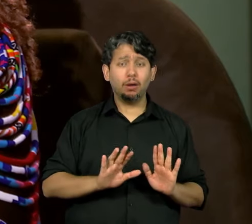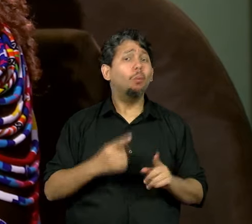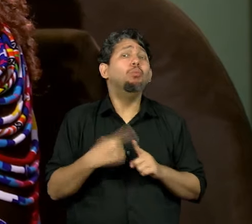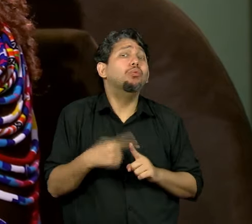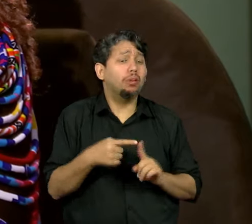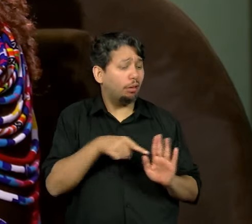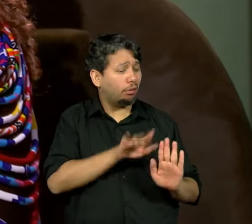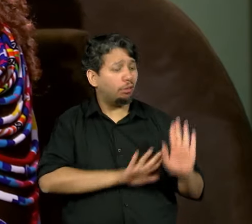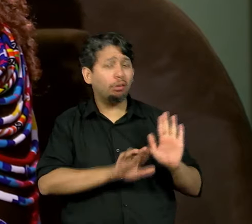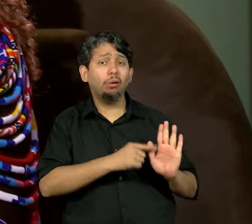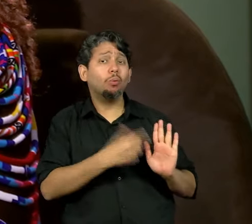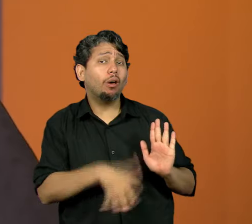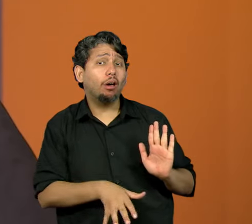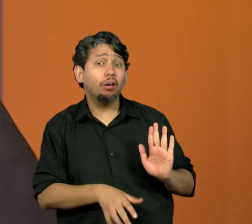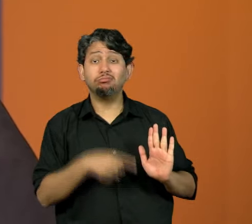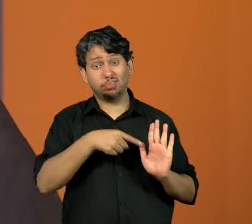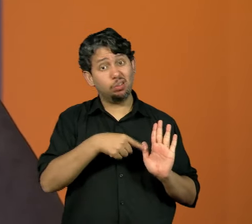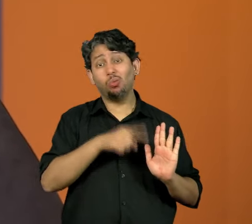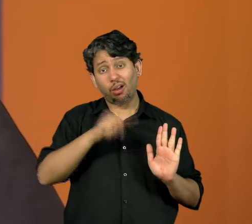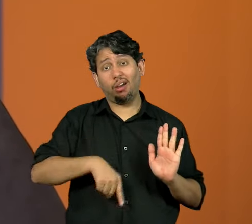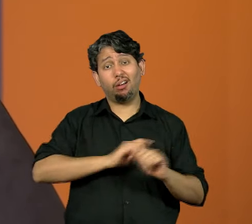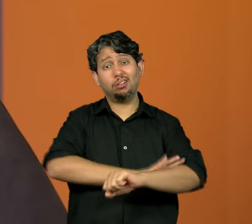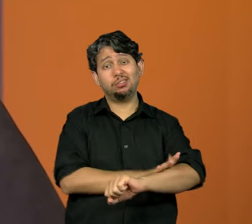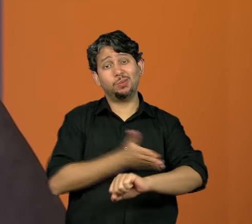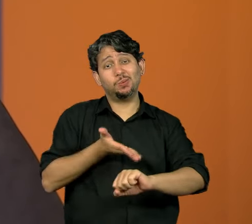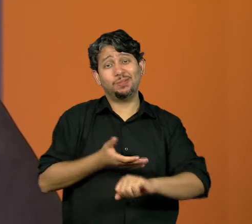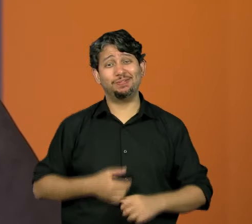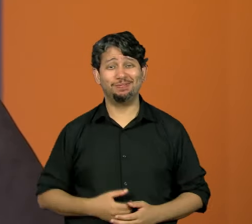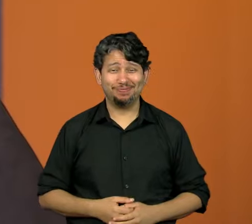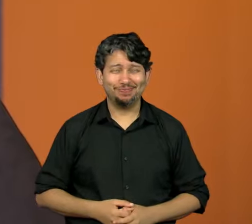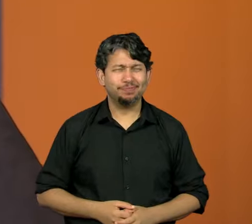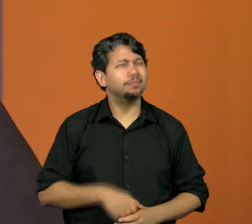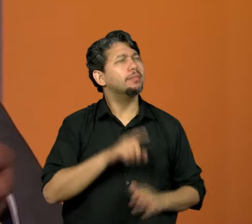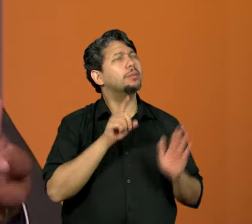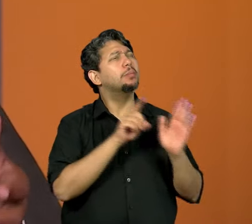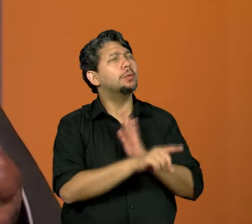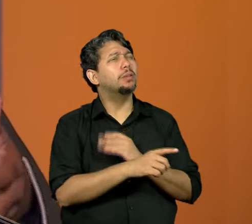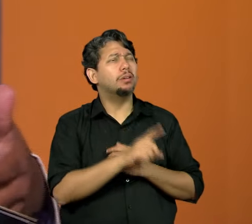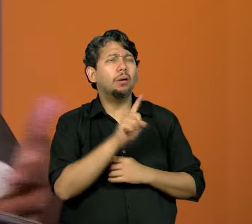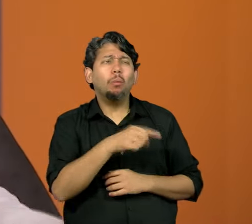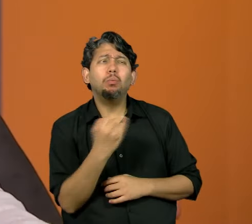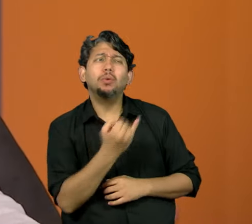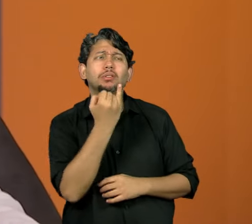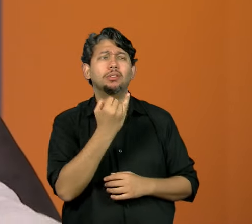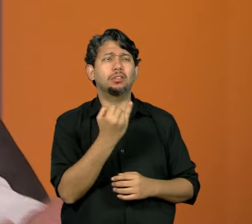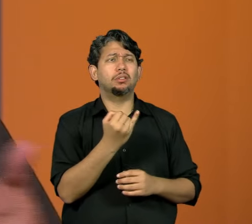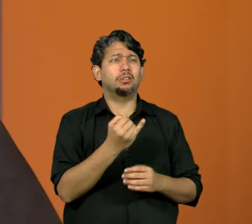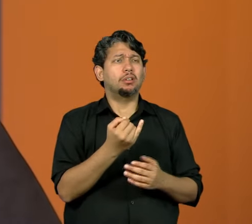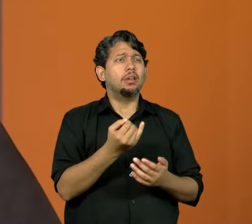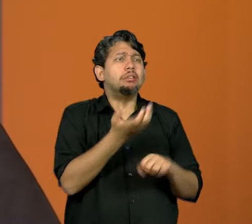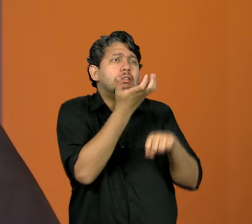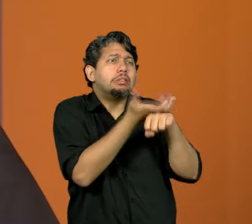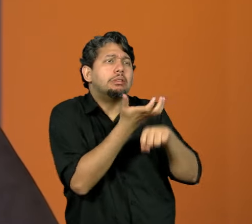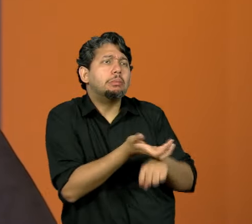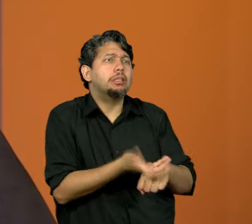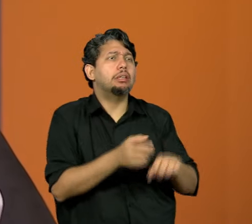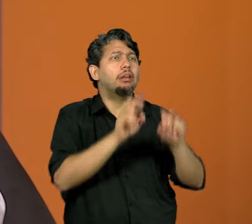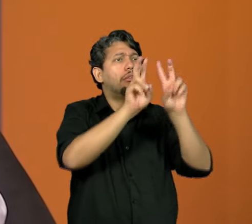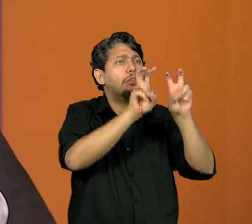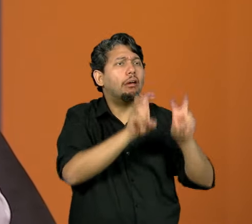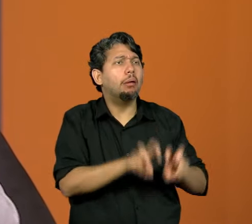resistências é o racismo. Luísa, seria muito importante que houvesse um currículo, que pudesse ser pelo